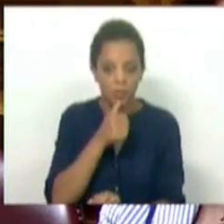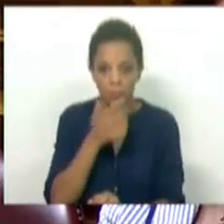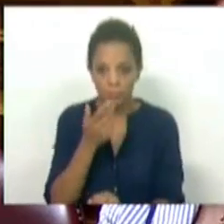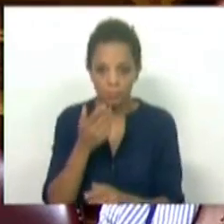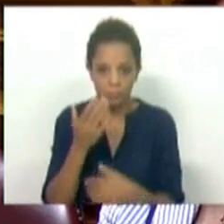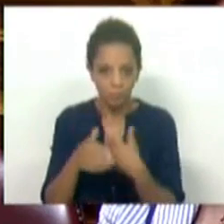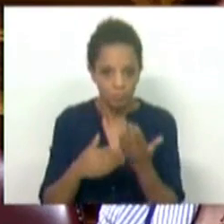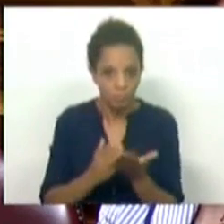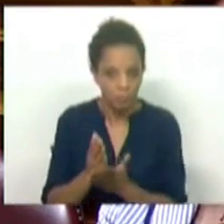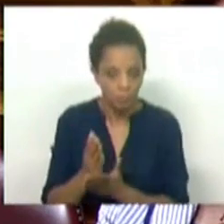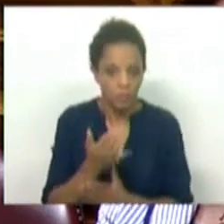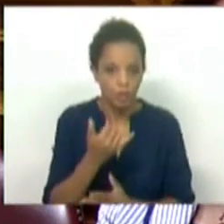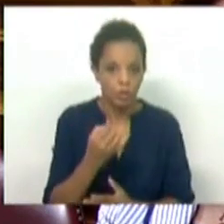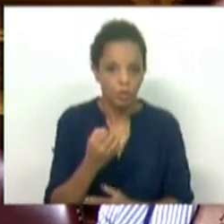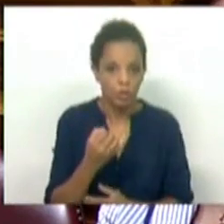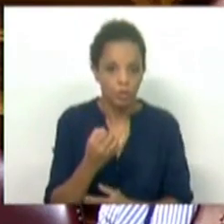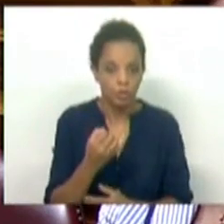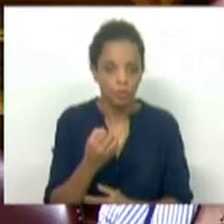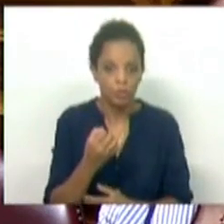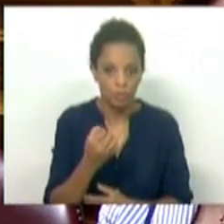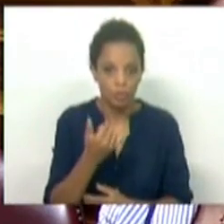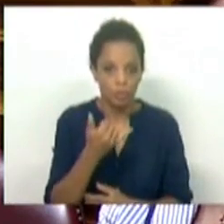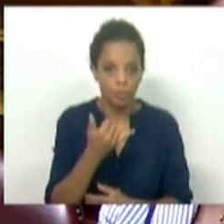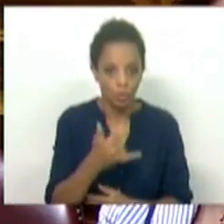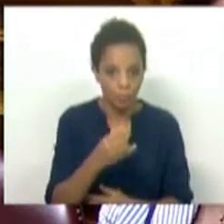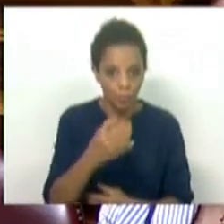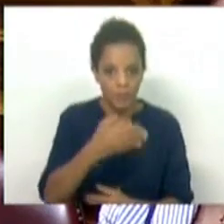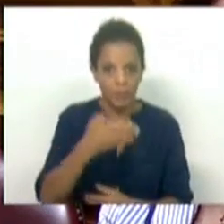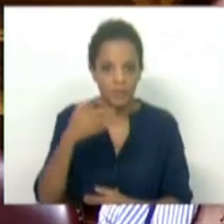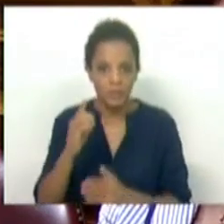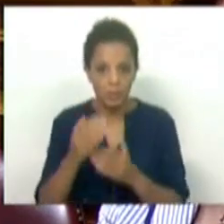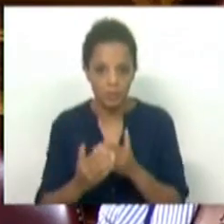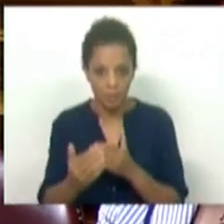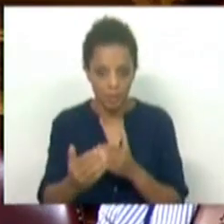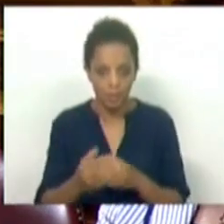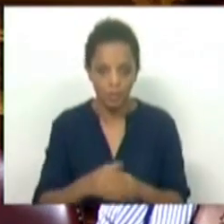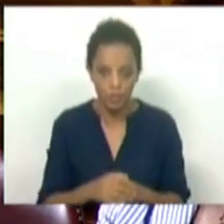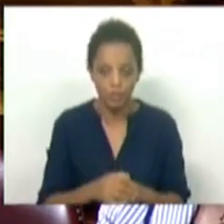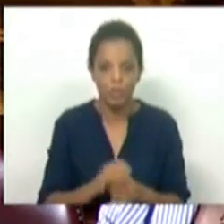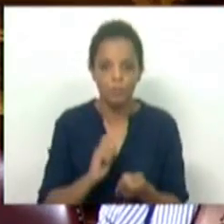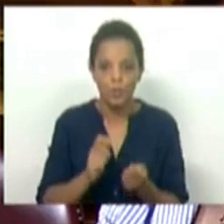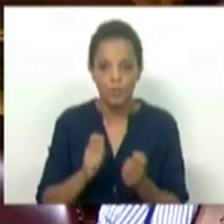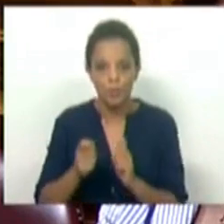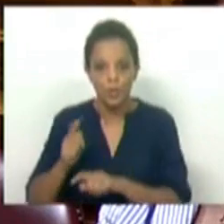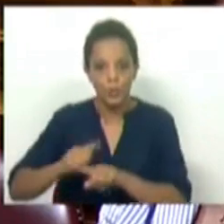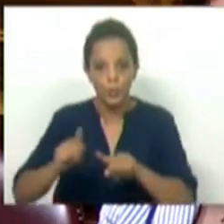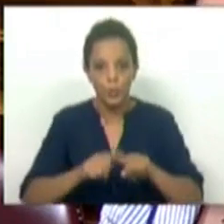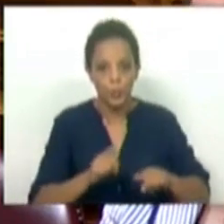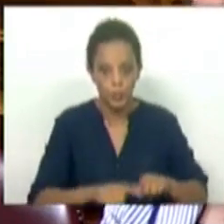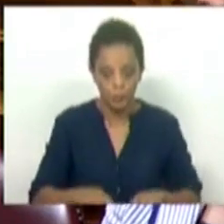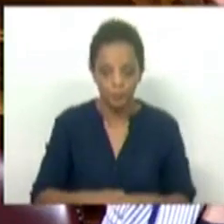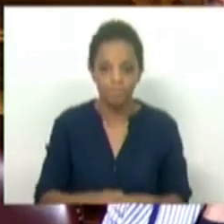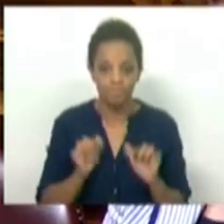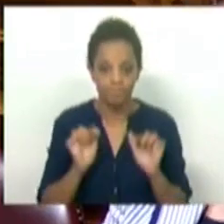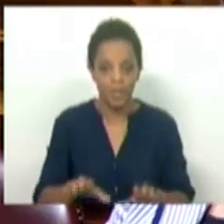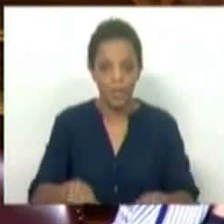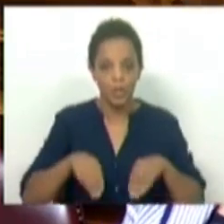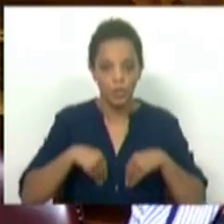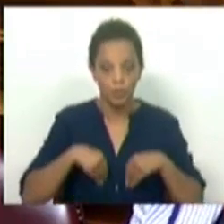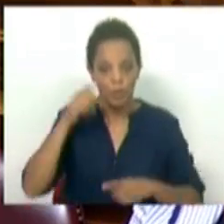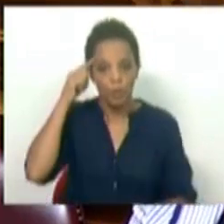está em vigor desde a partir de 2076, com sucessivas alterações. A resolução assume